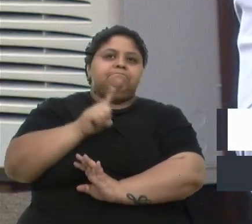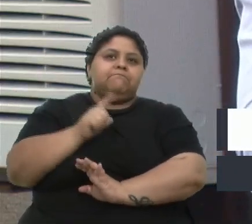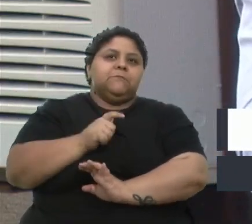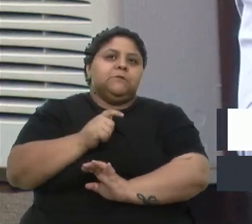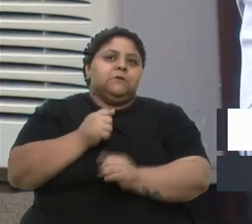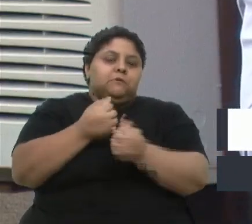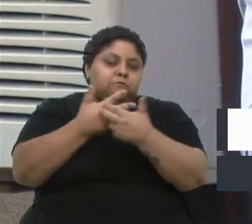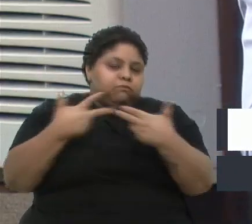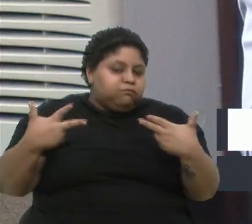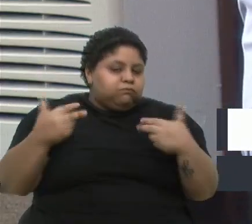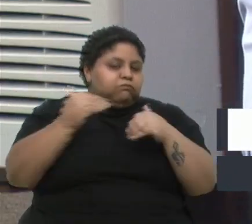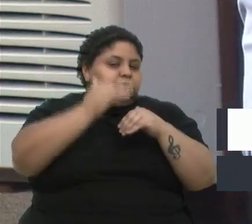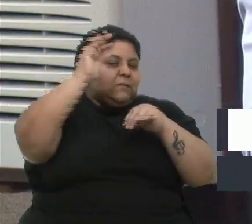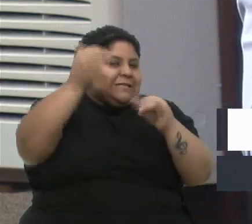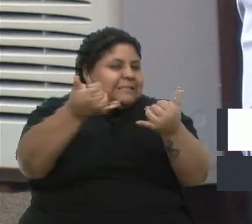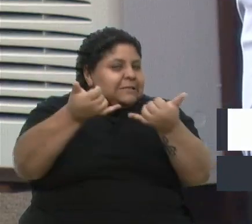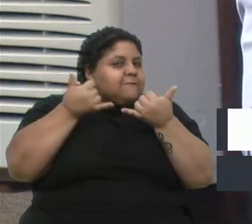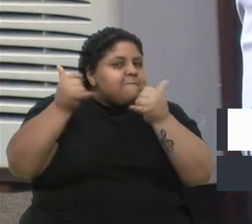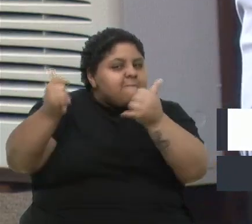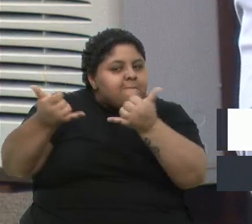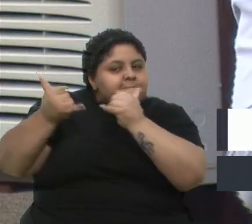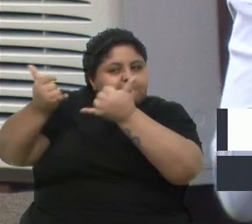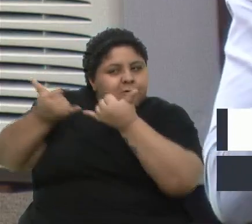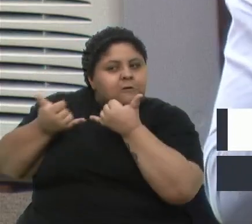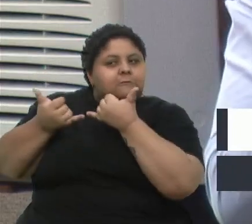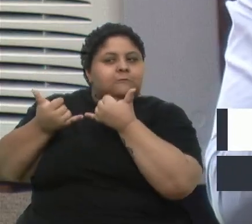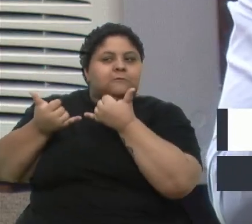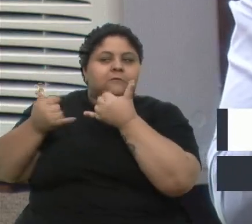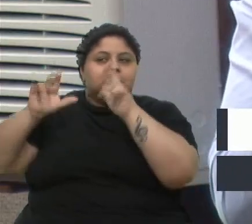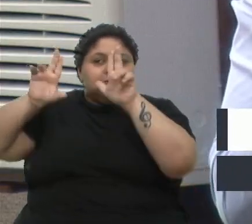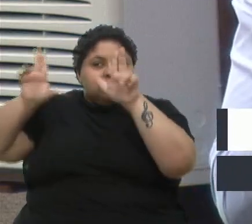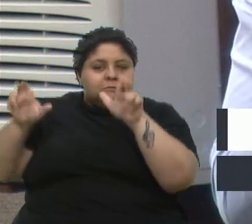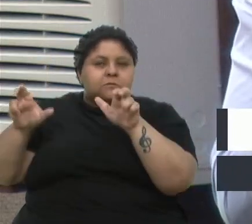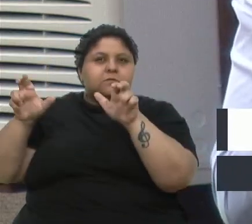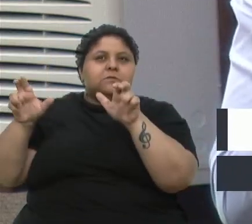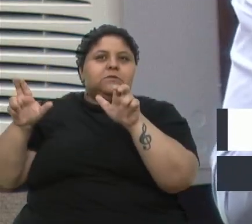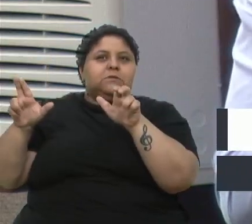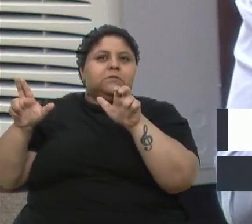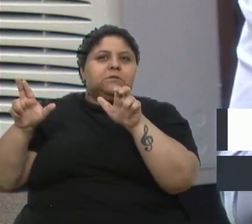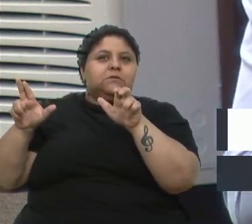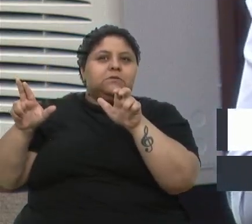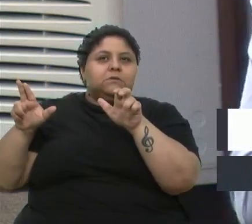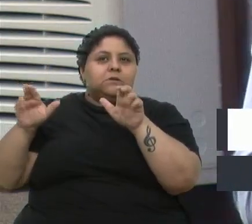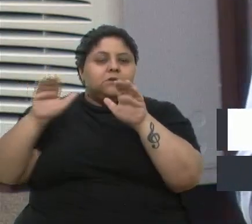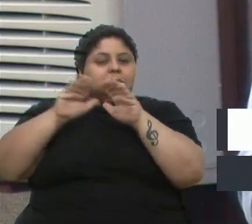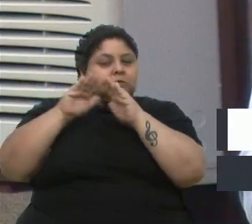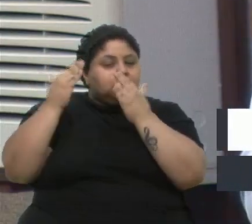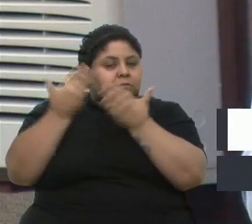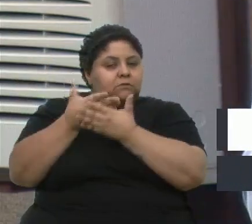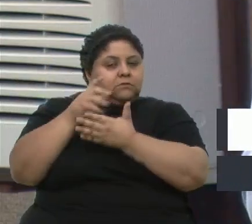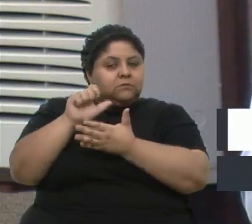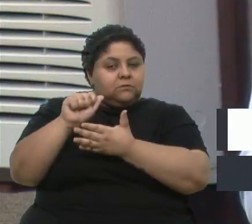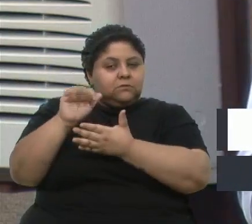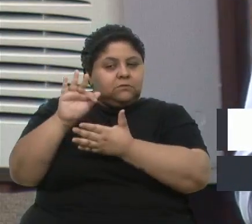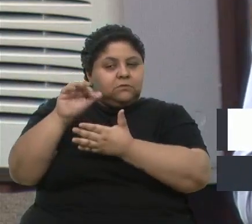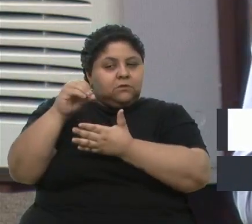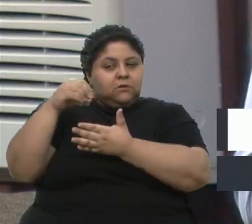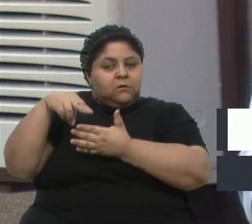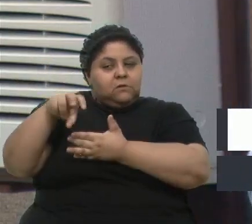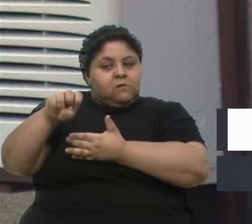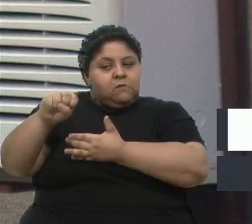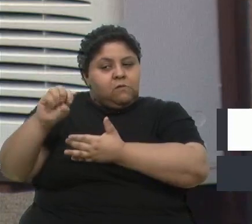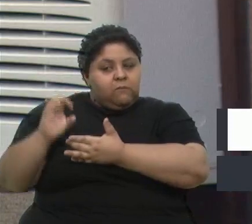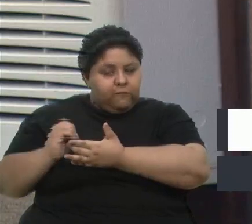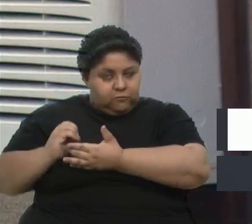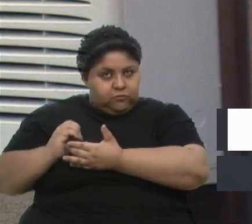termos mais informações a respeito desta questão da escola Afonso Seco.